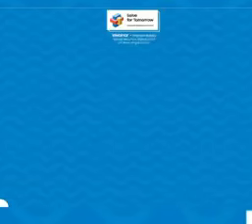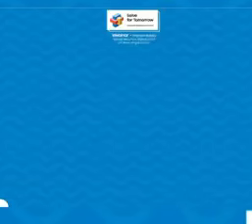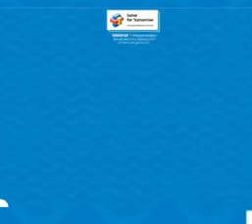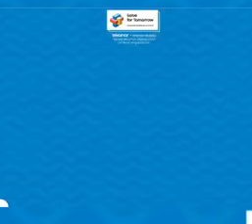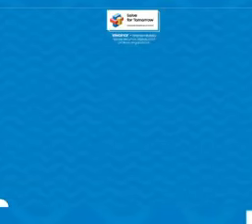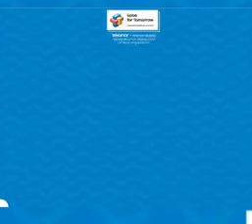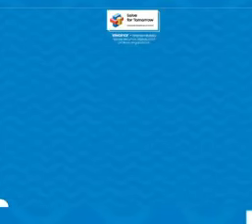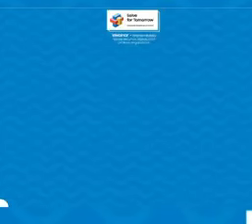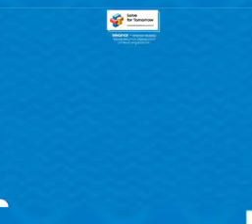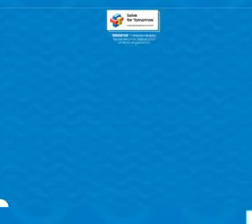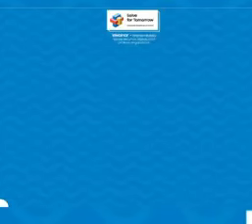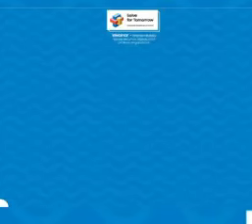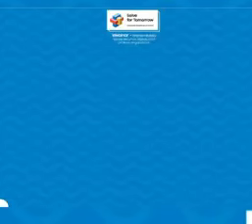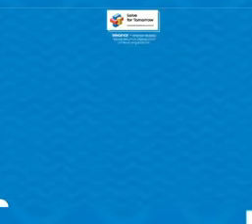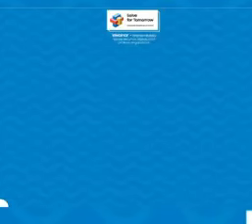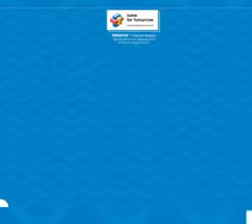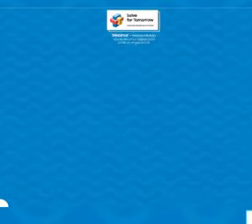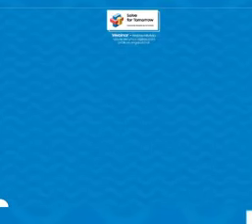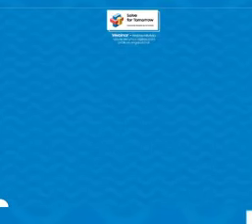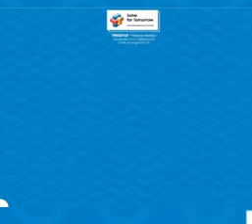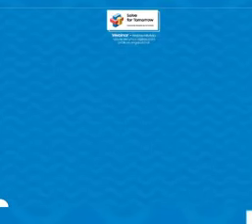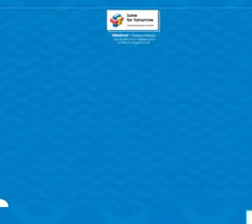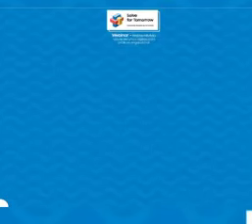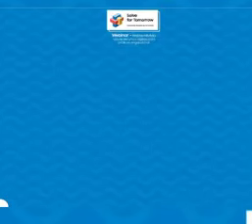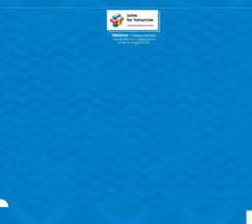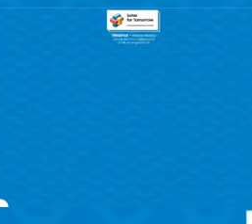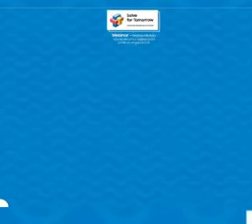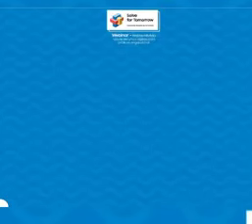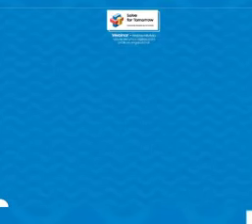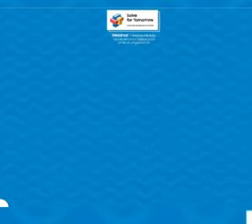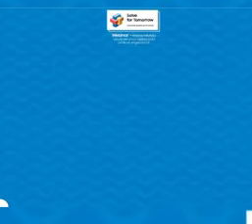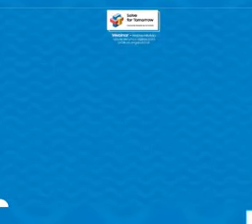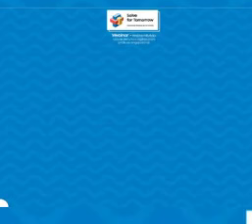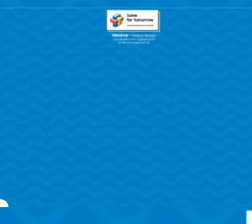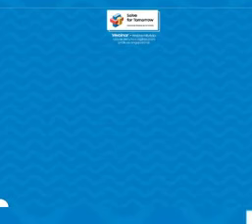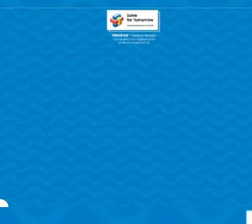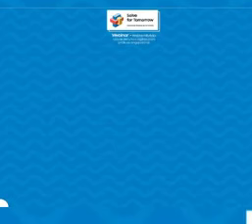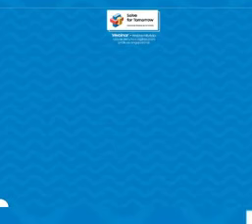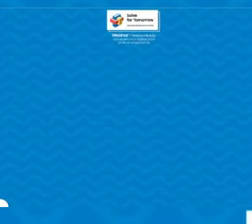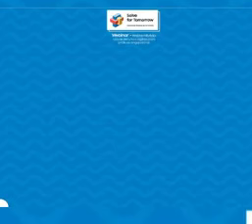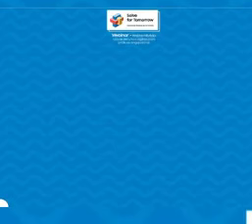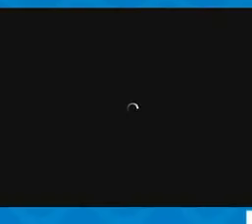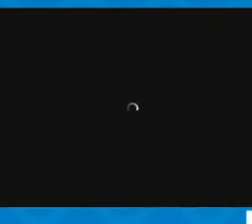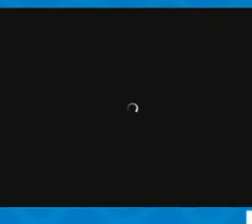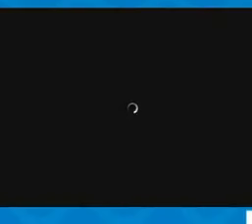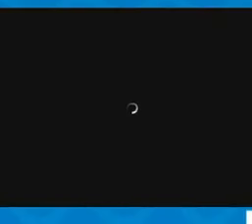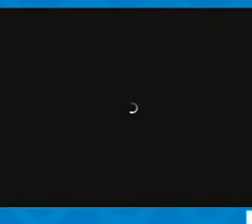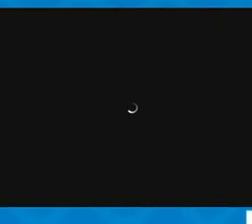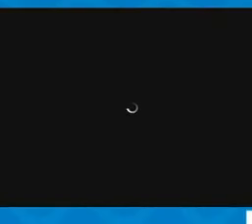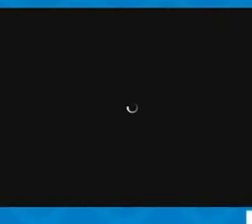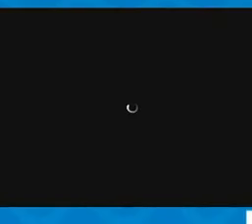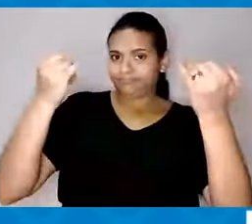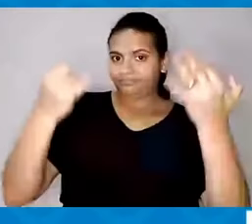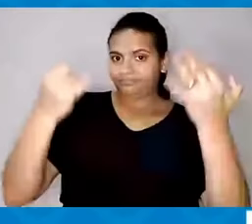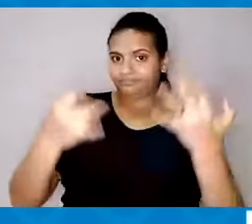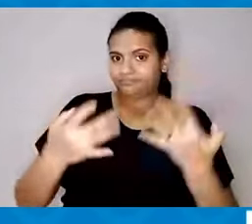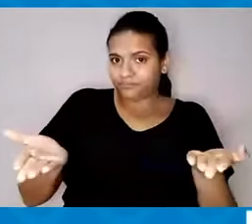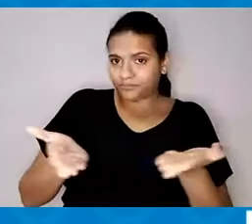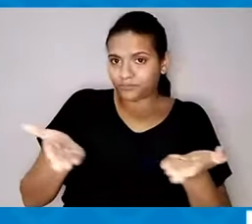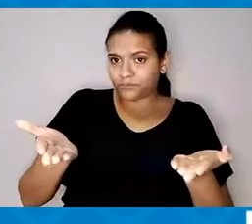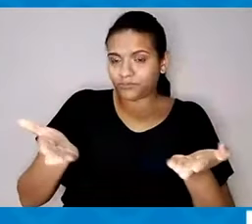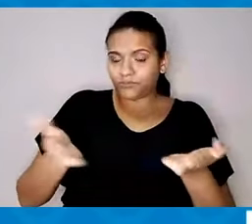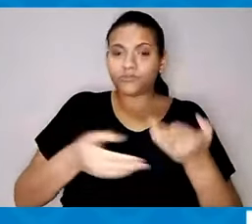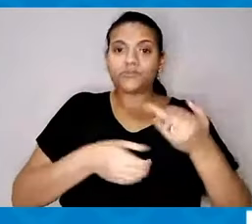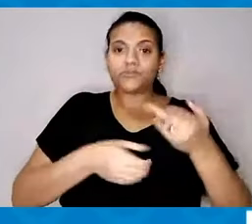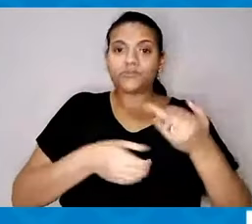Excelente, professor. Assim, e eu reforço que o prêmio Respostas para o Amanhã, o So for Tomorrow,